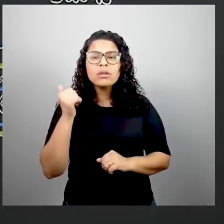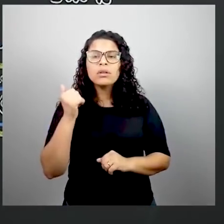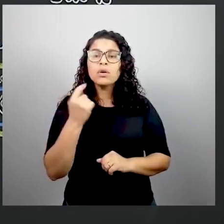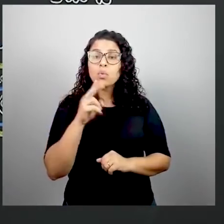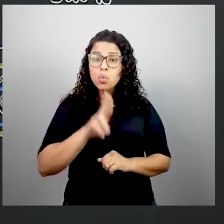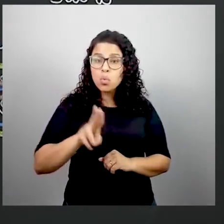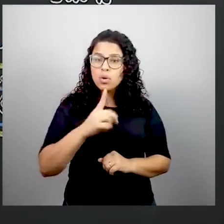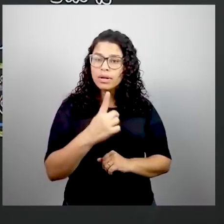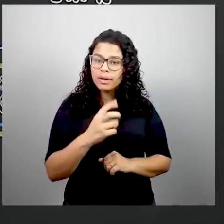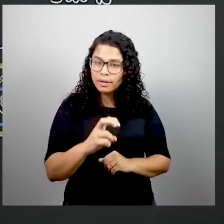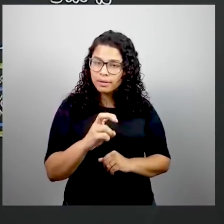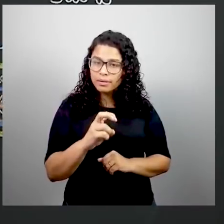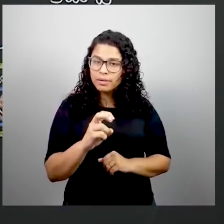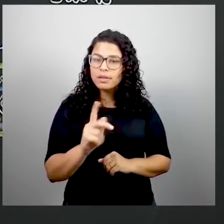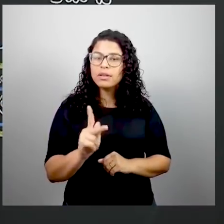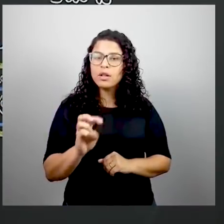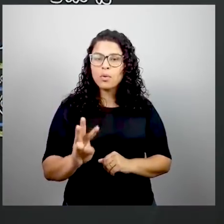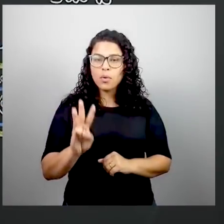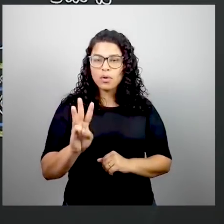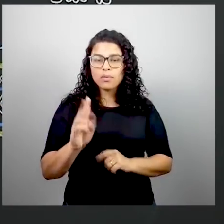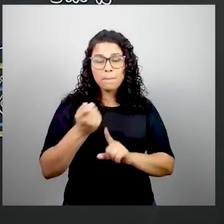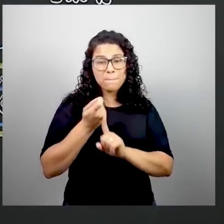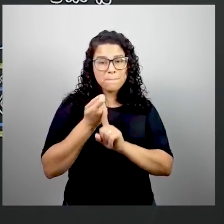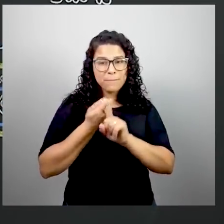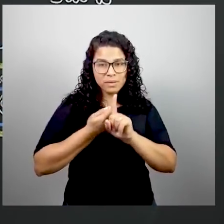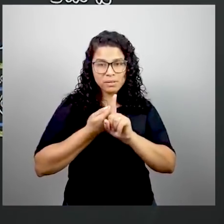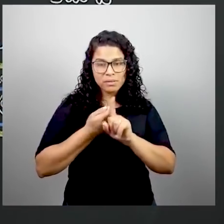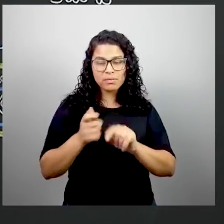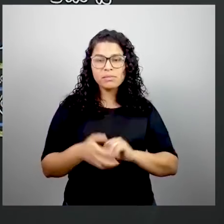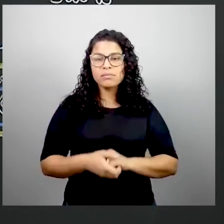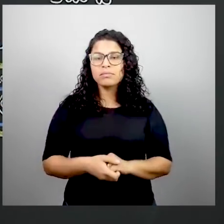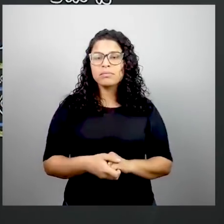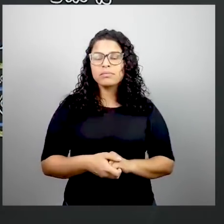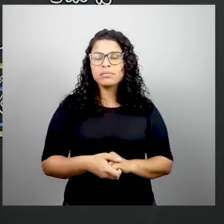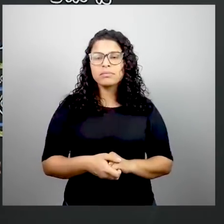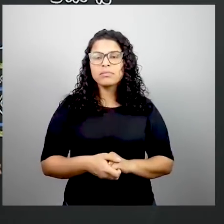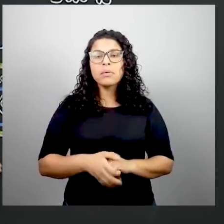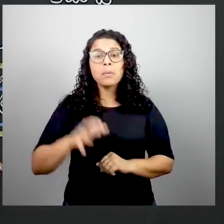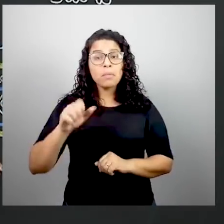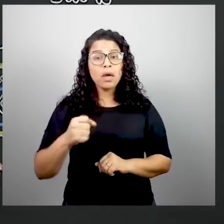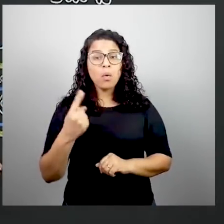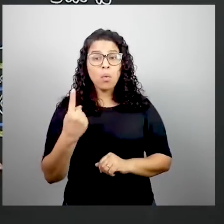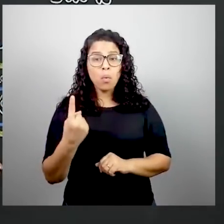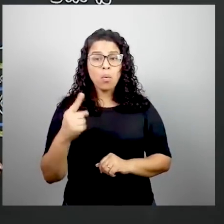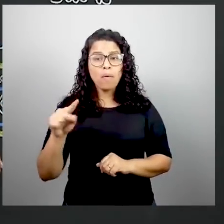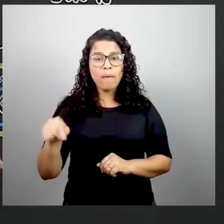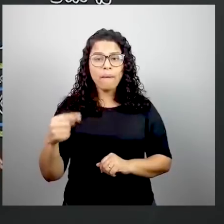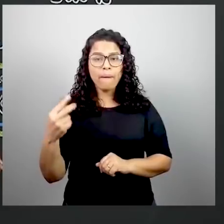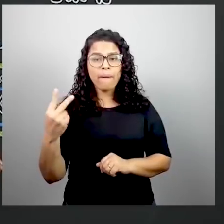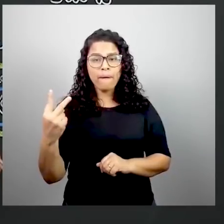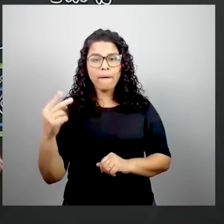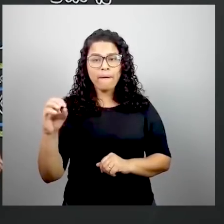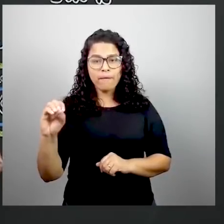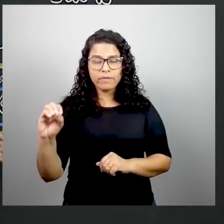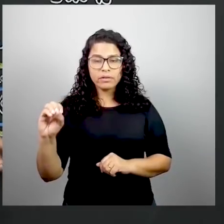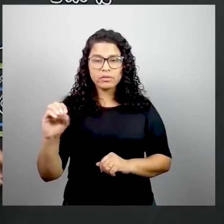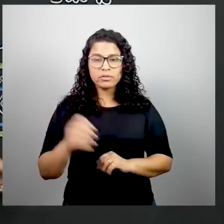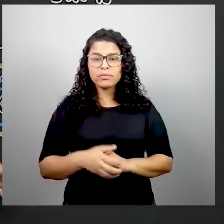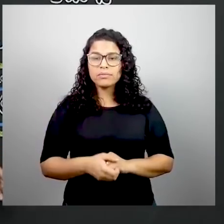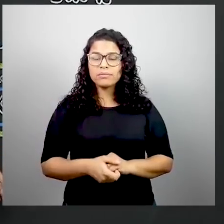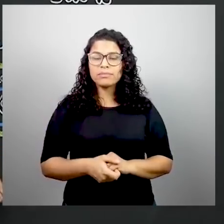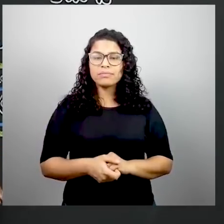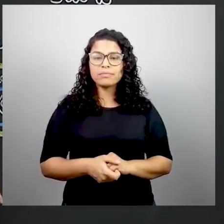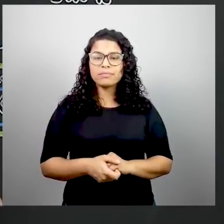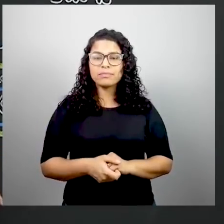sei que o meu consumo foi de 15 kW por mês. Pego o valor da minha tarifa, da minha cidade aí uma média, no momento